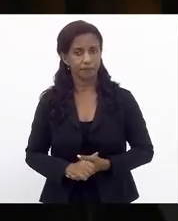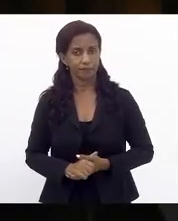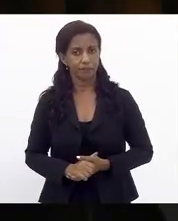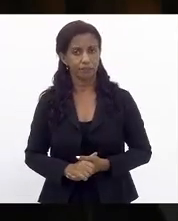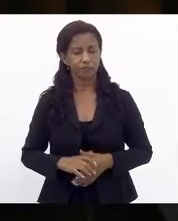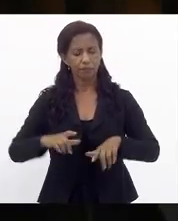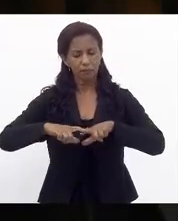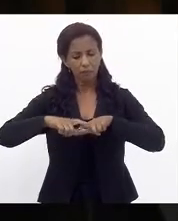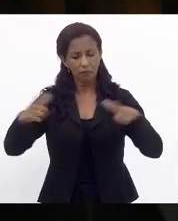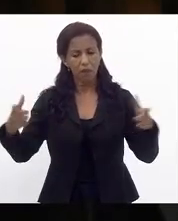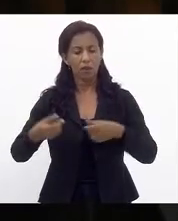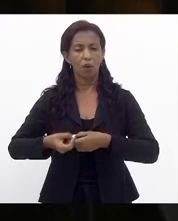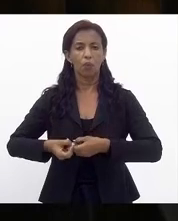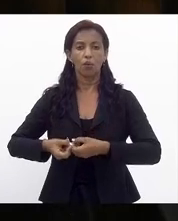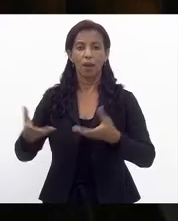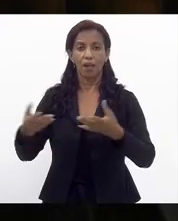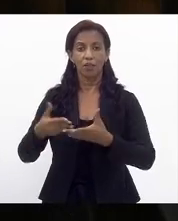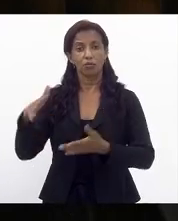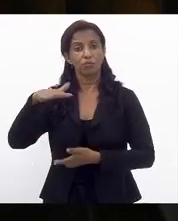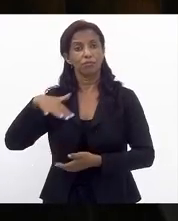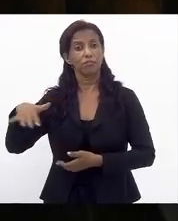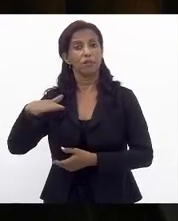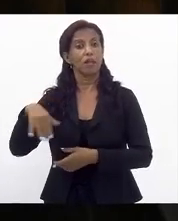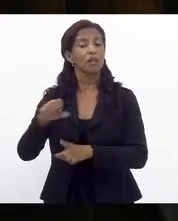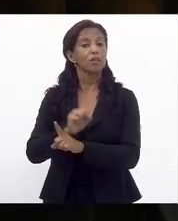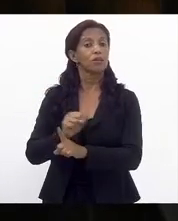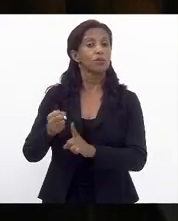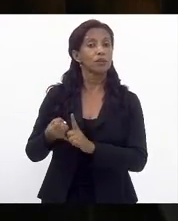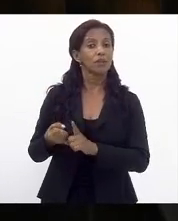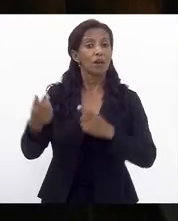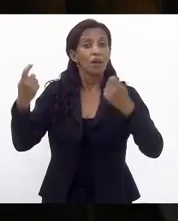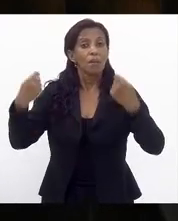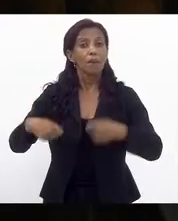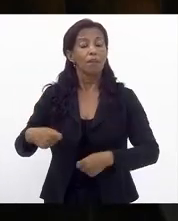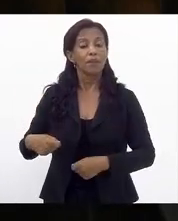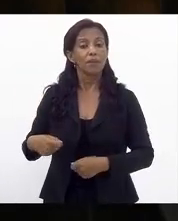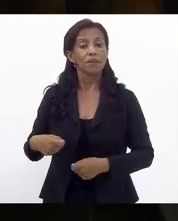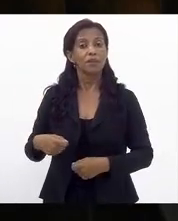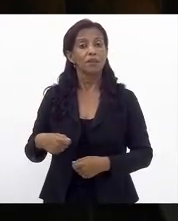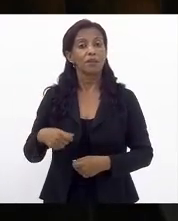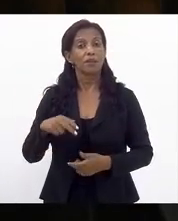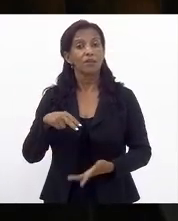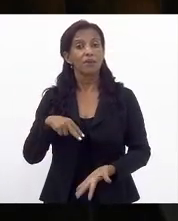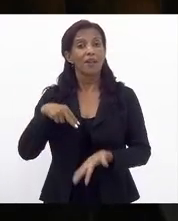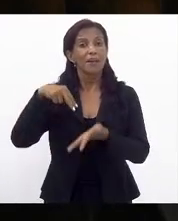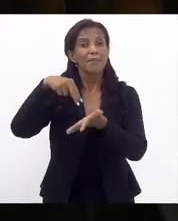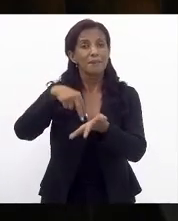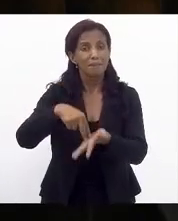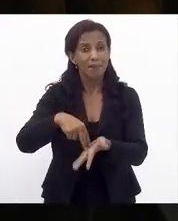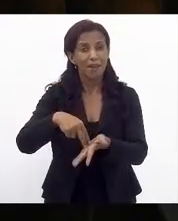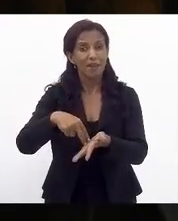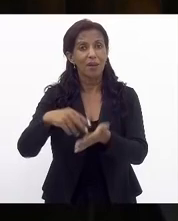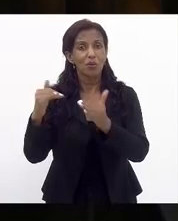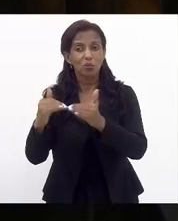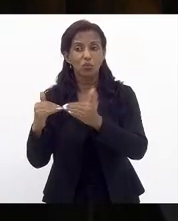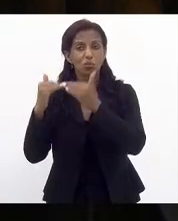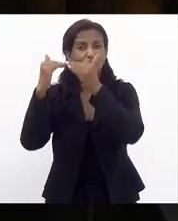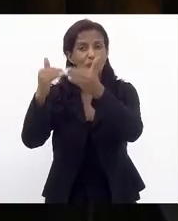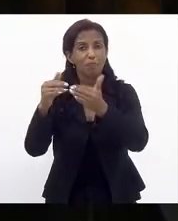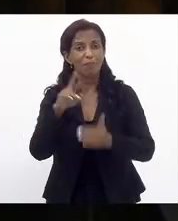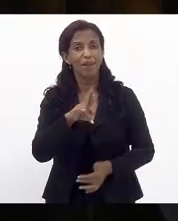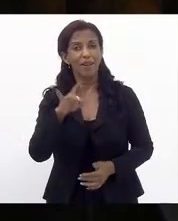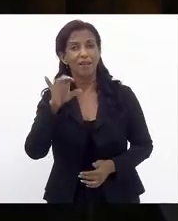ampliar o gasto na área social mas a gente tem que botar de pé ou supera Rio Espera Rio é um grande programa